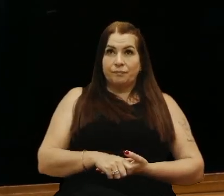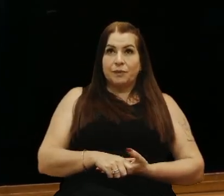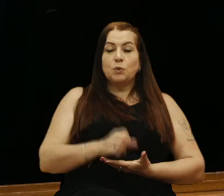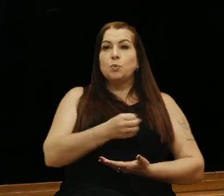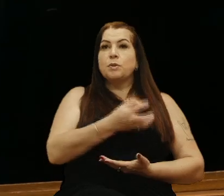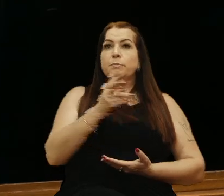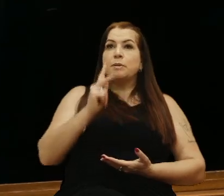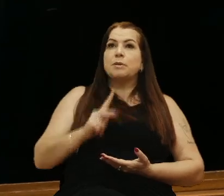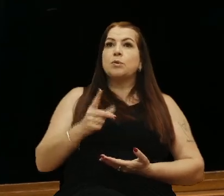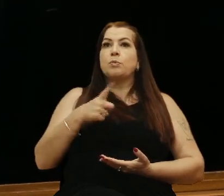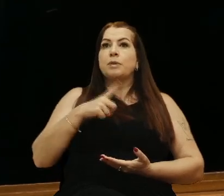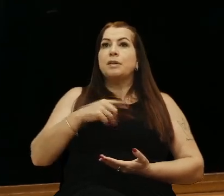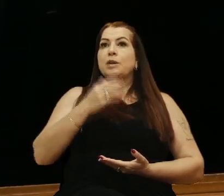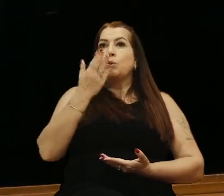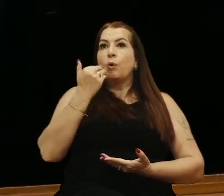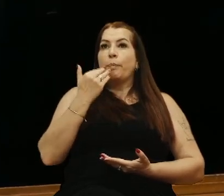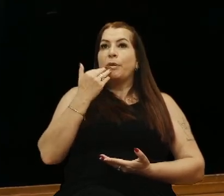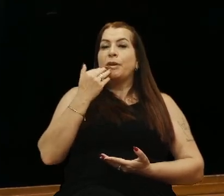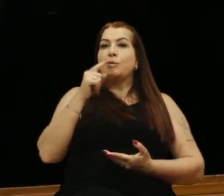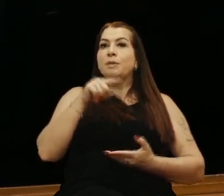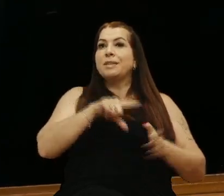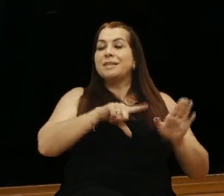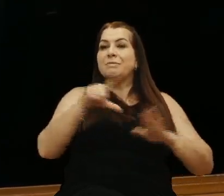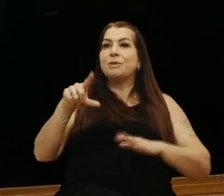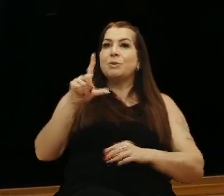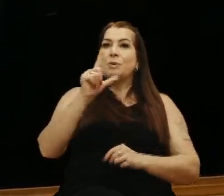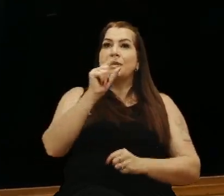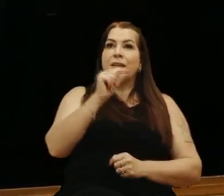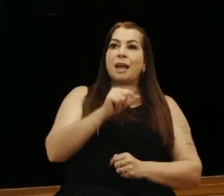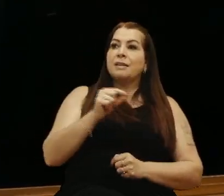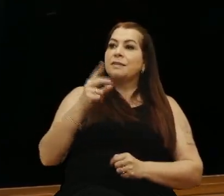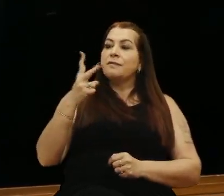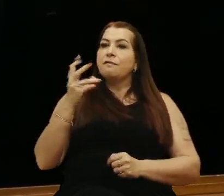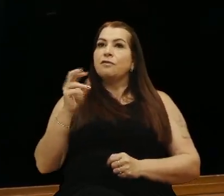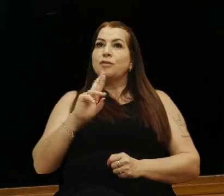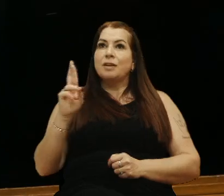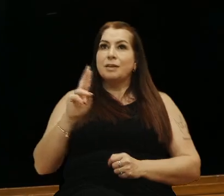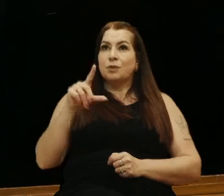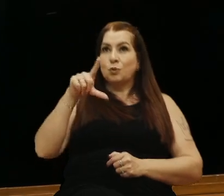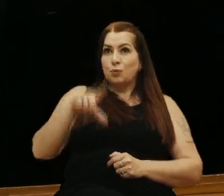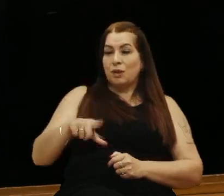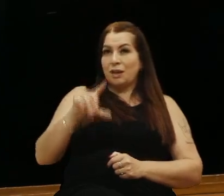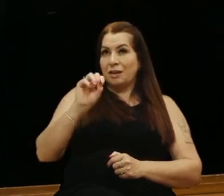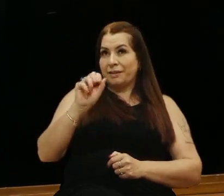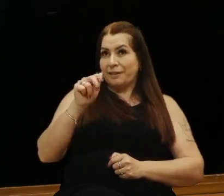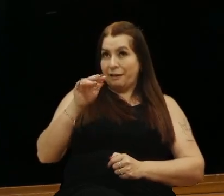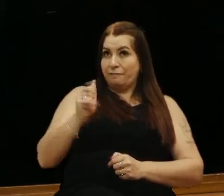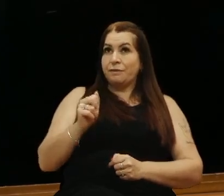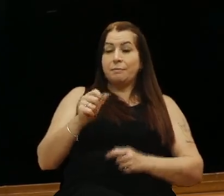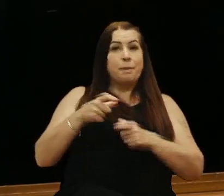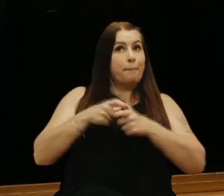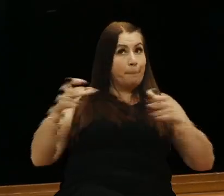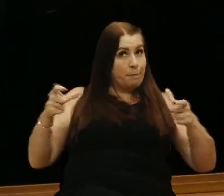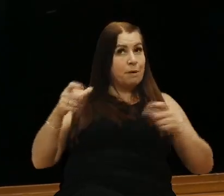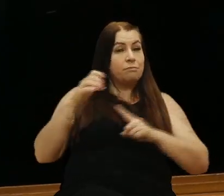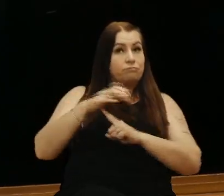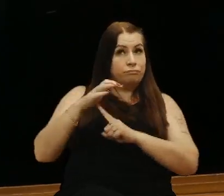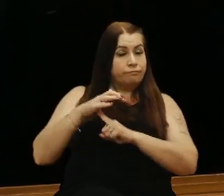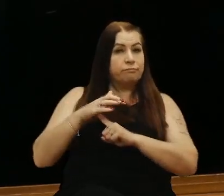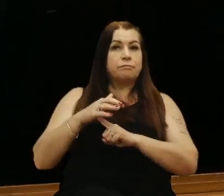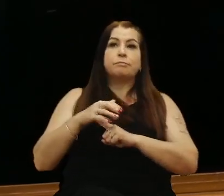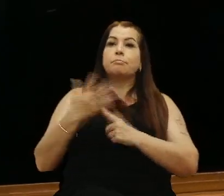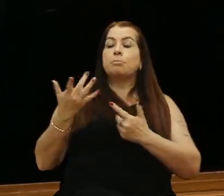Quanta gente consegue ter alimentação numa semana com 10, 20 reais através do ponto de safra? E a gente precisa ampliar essas feiras.